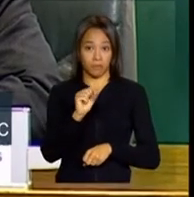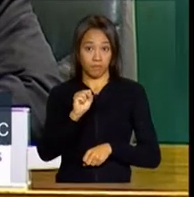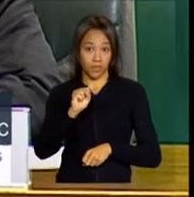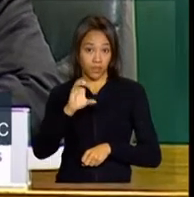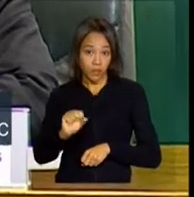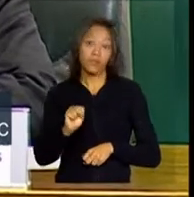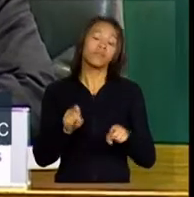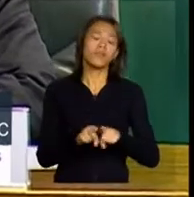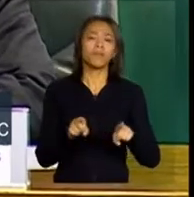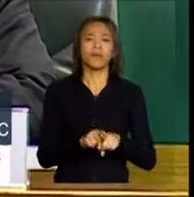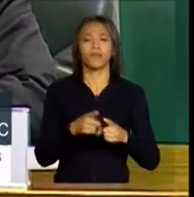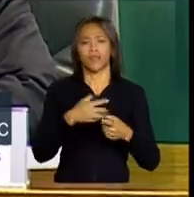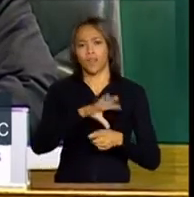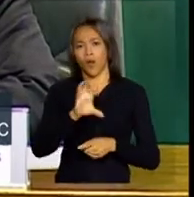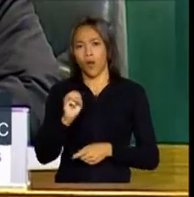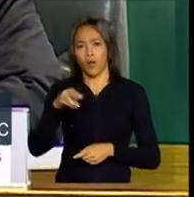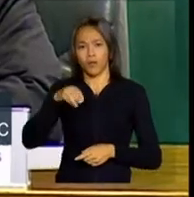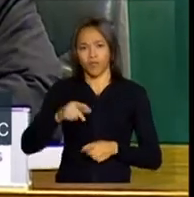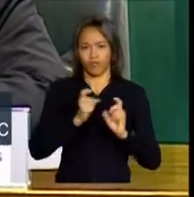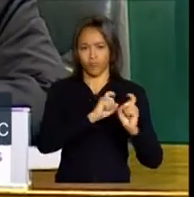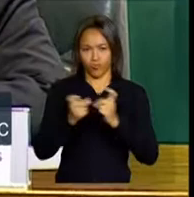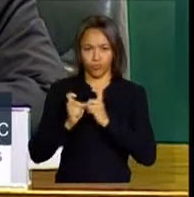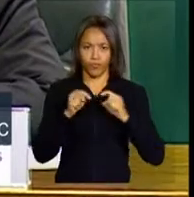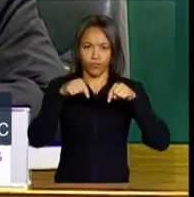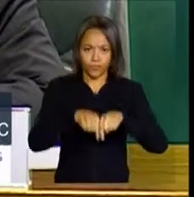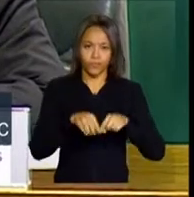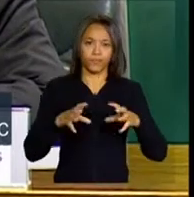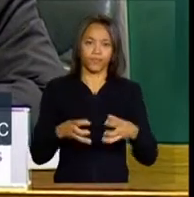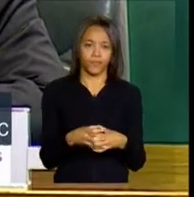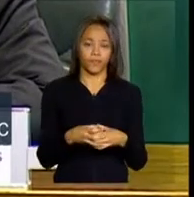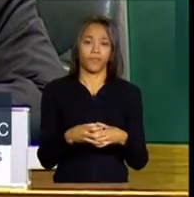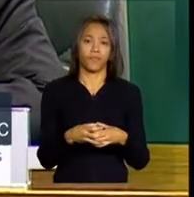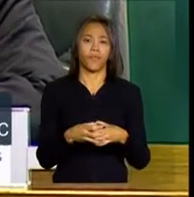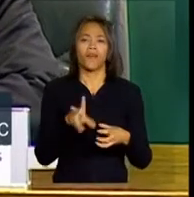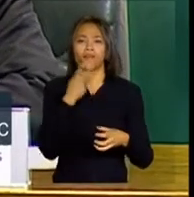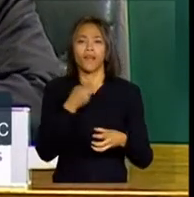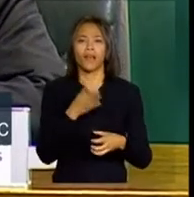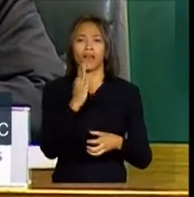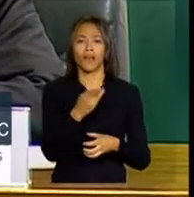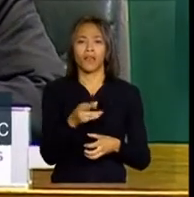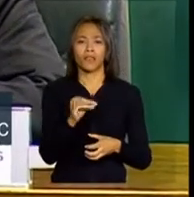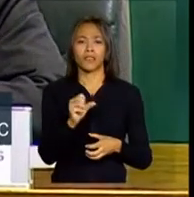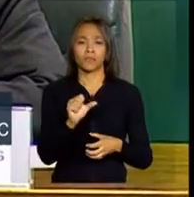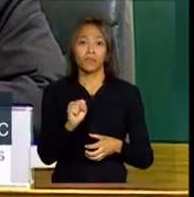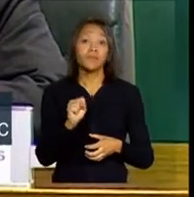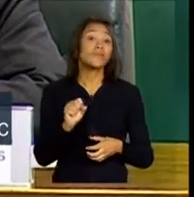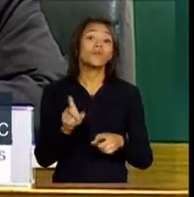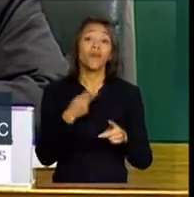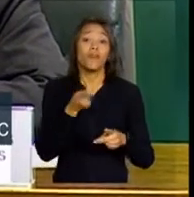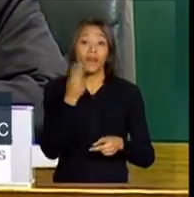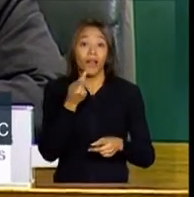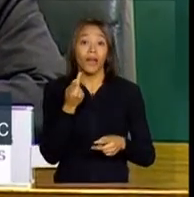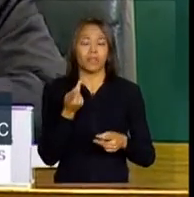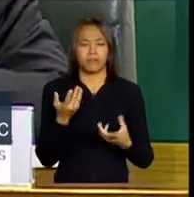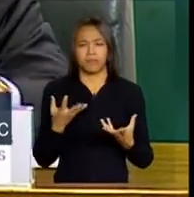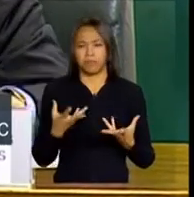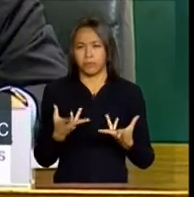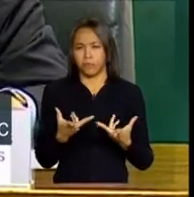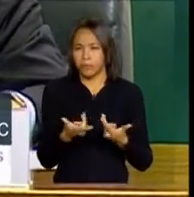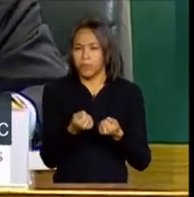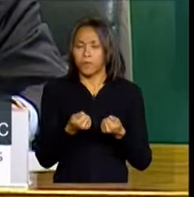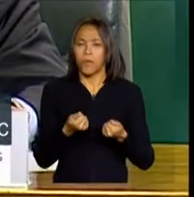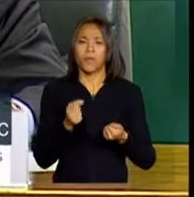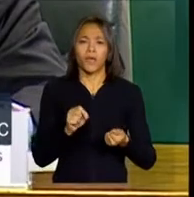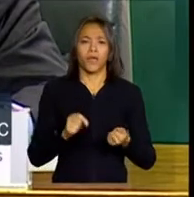de solução de controvérsias da OMC falar dos brics é falar em superlativos tomados em seu conjunto